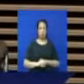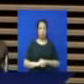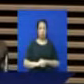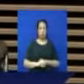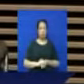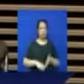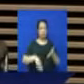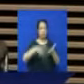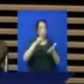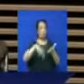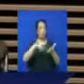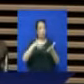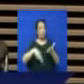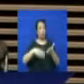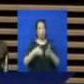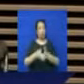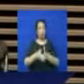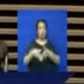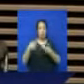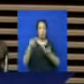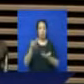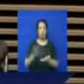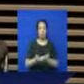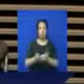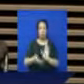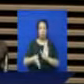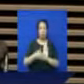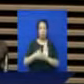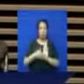Passo a leitura do requerimento que deu origem a esta homenagem.